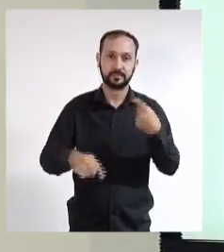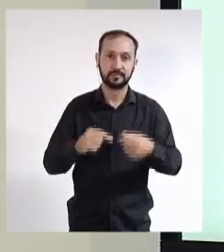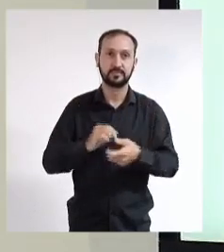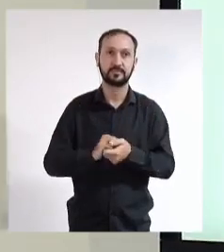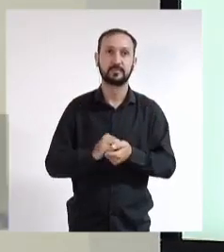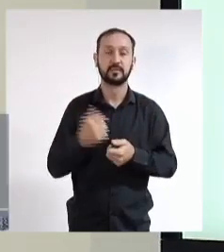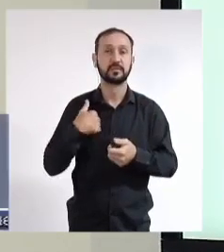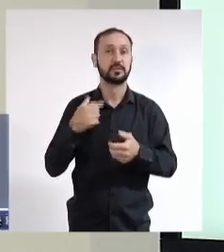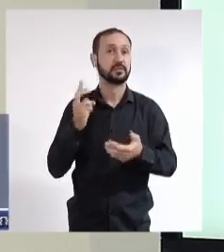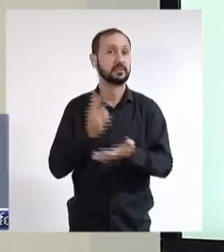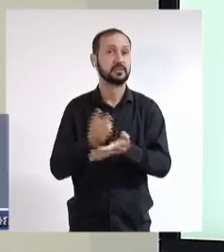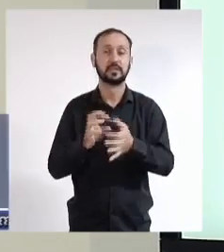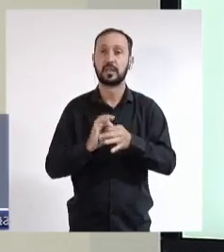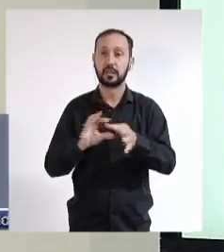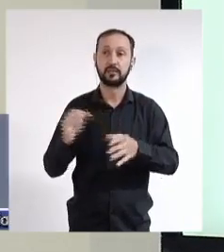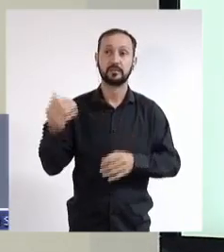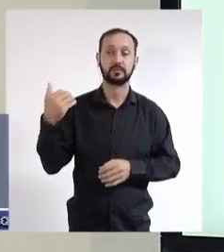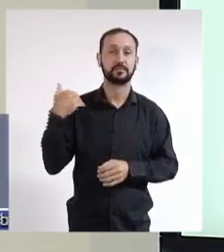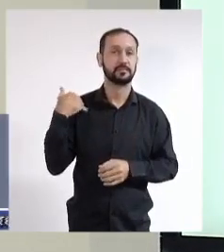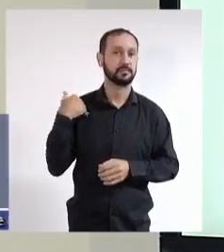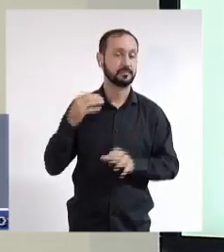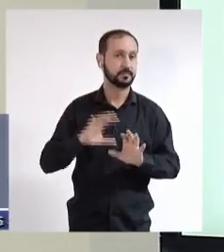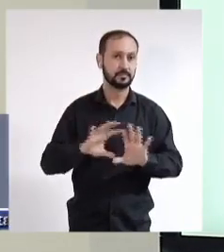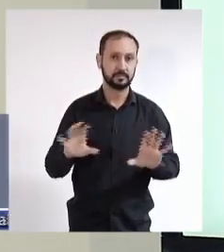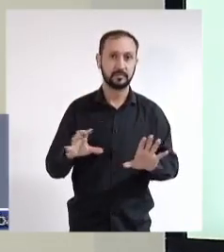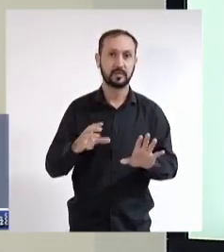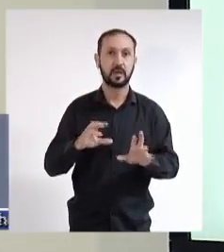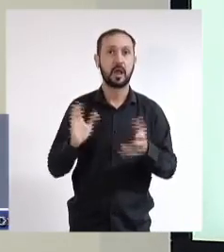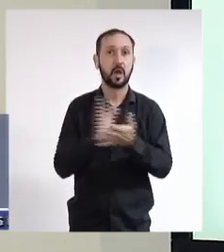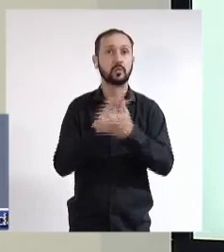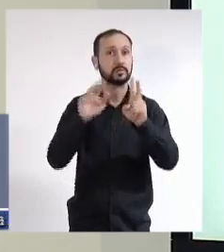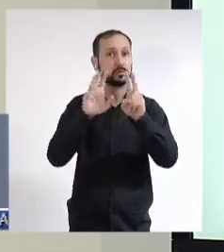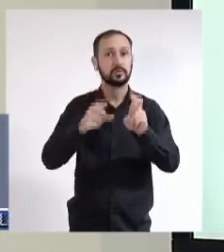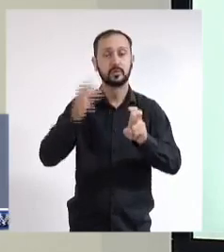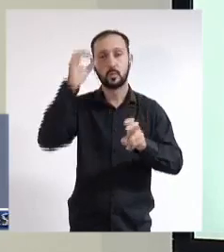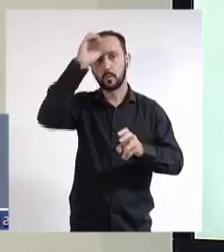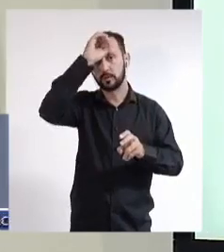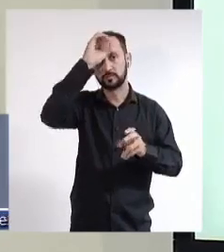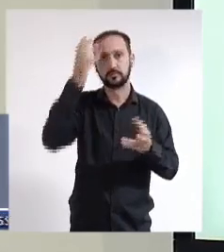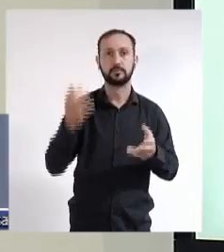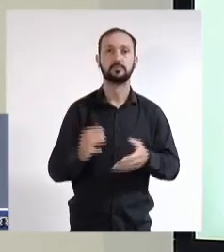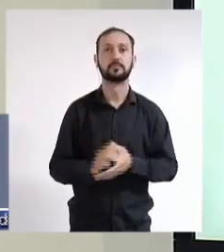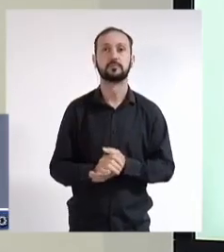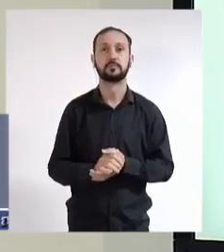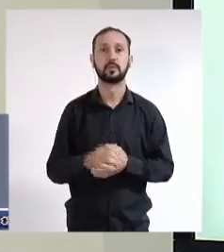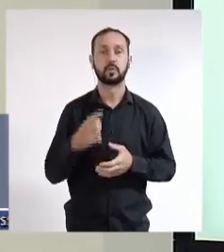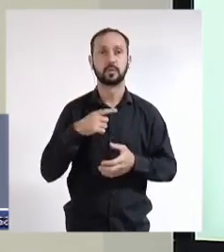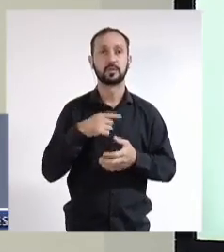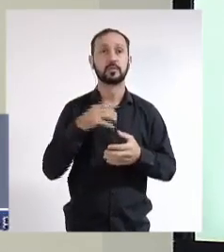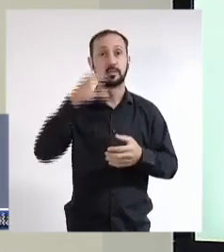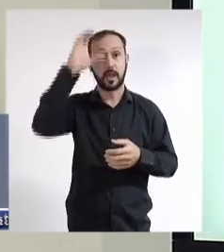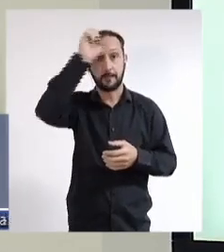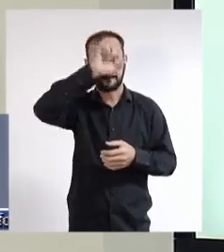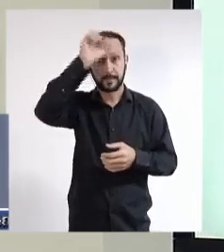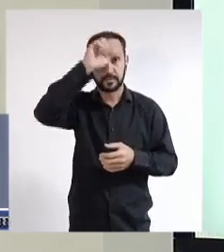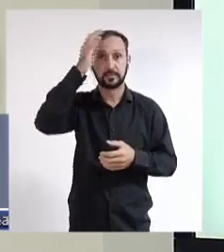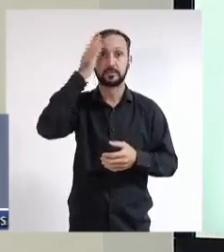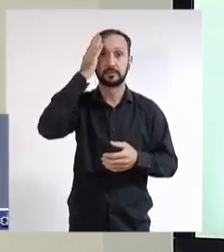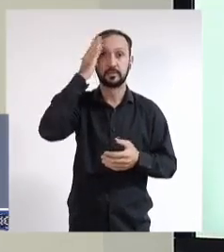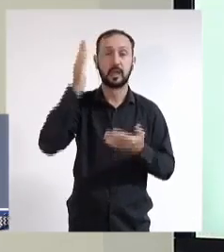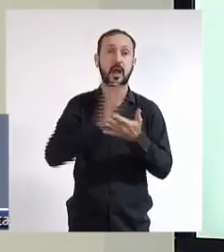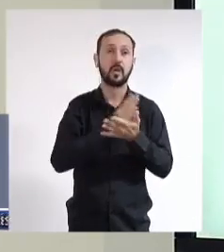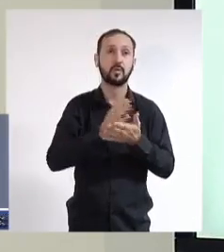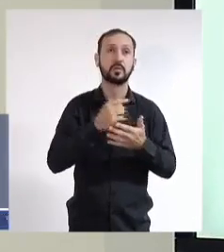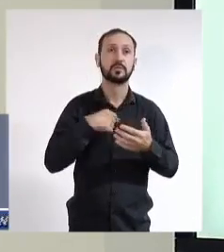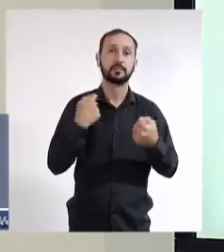gente vai ficar à disposição mesmo de vocês tem muitas coisas a gente não sabe é eu trago aqui o que a gente aprendeu mas que muitas coisas